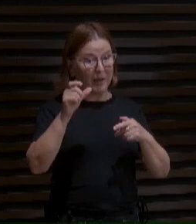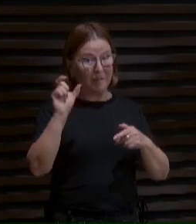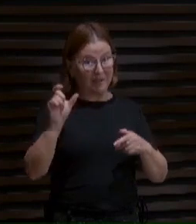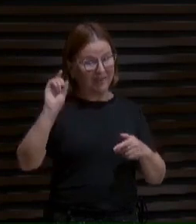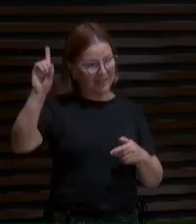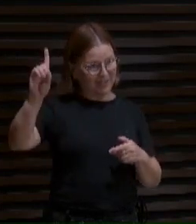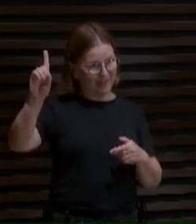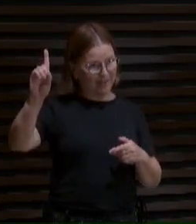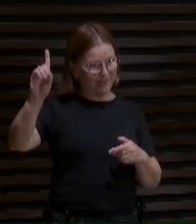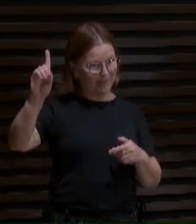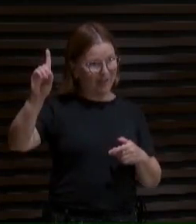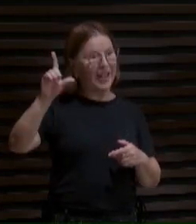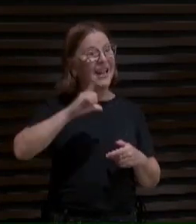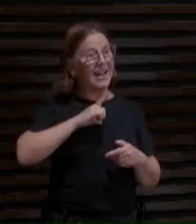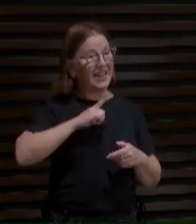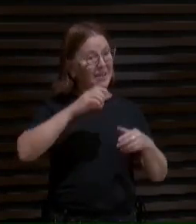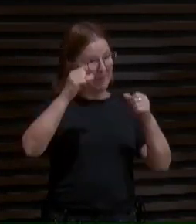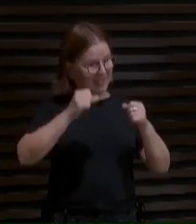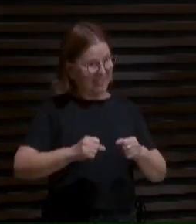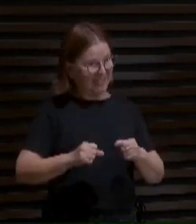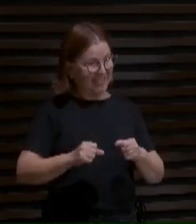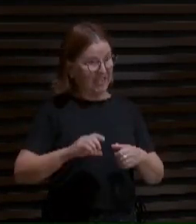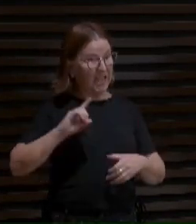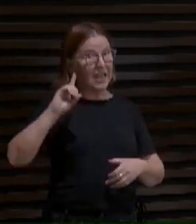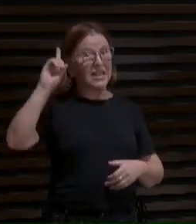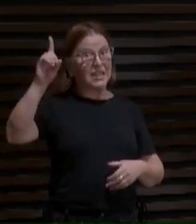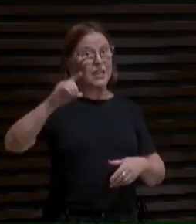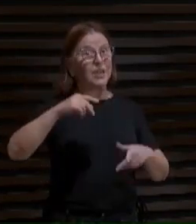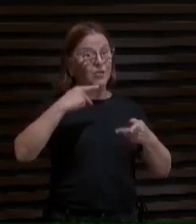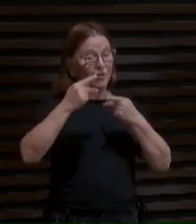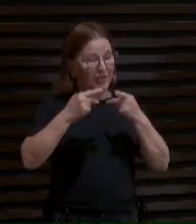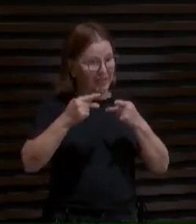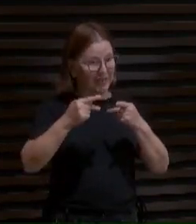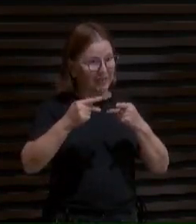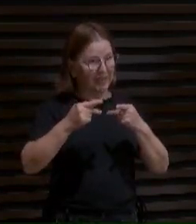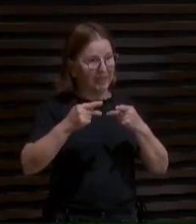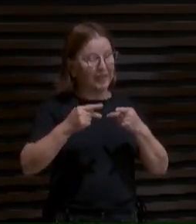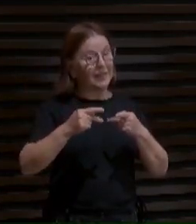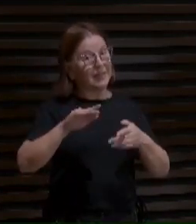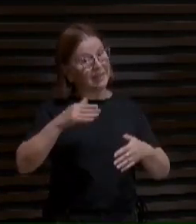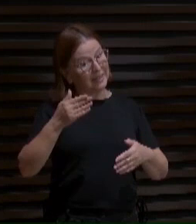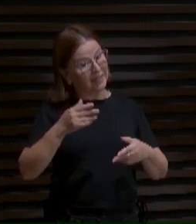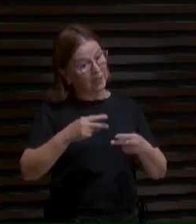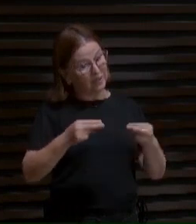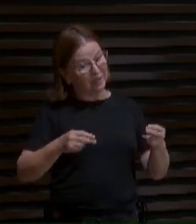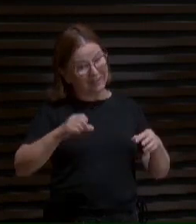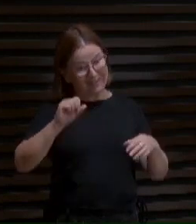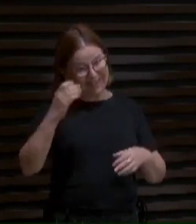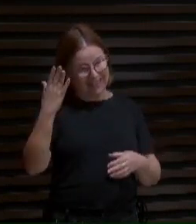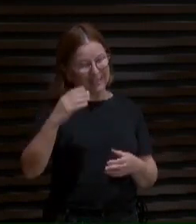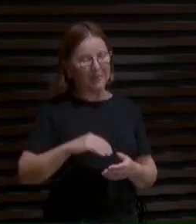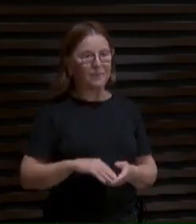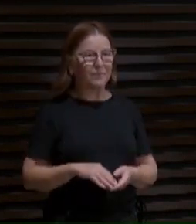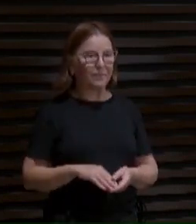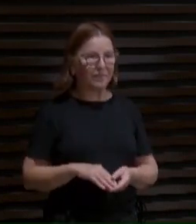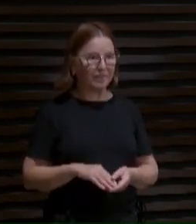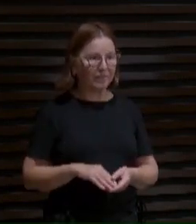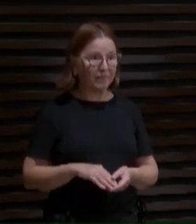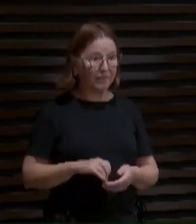poder. Deus disse e as coisas aconteceram. Ela é poder. Então, quando você tiver